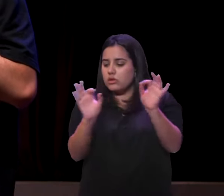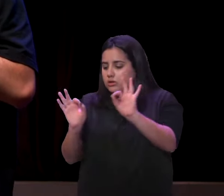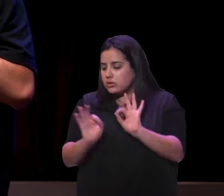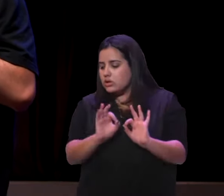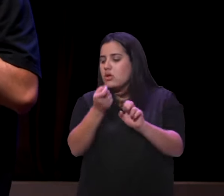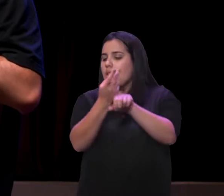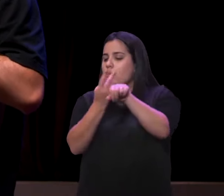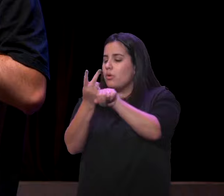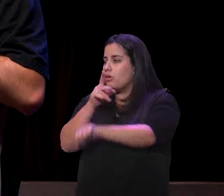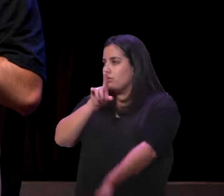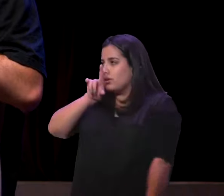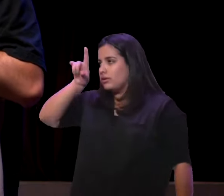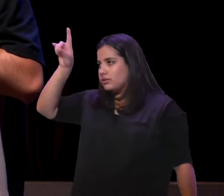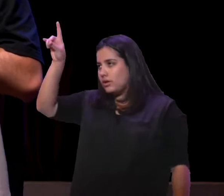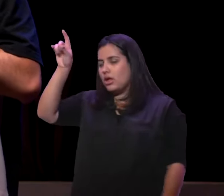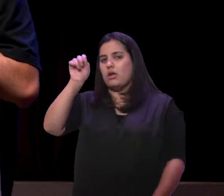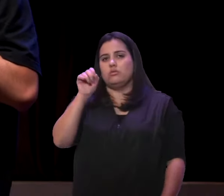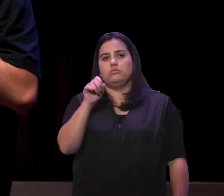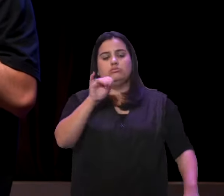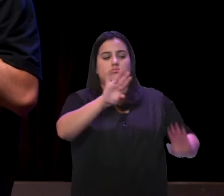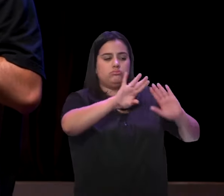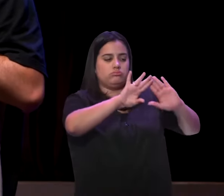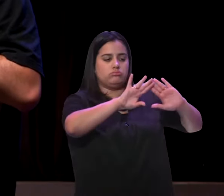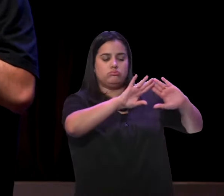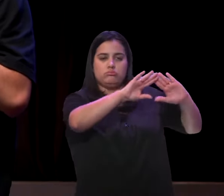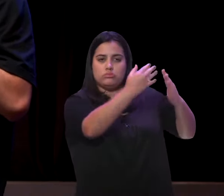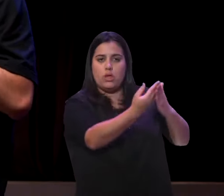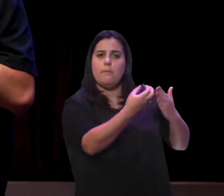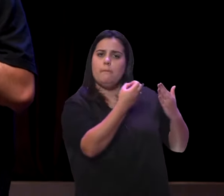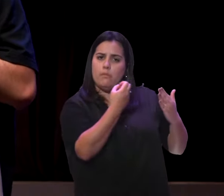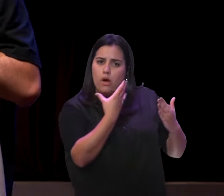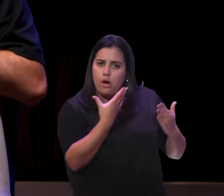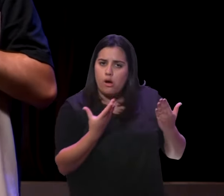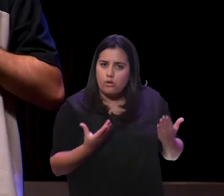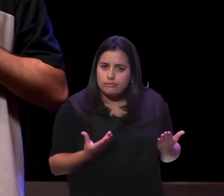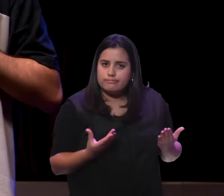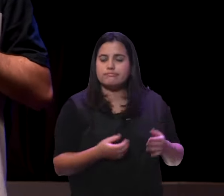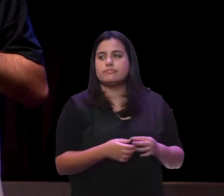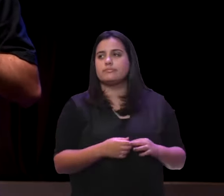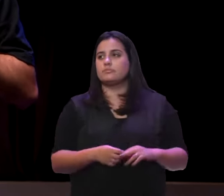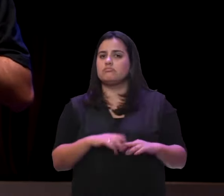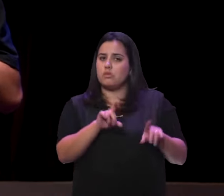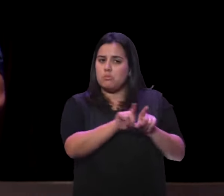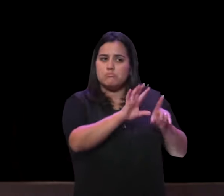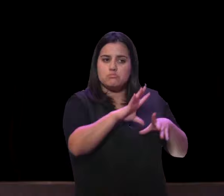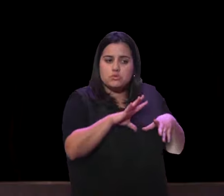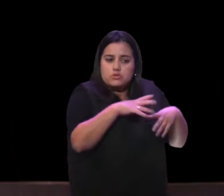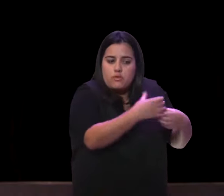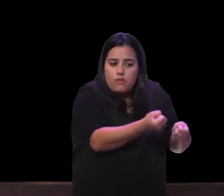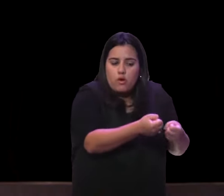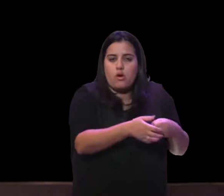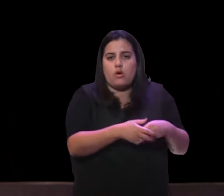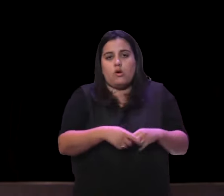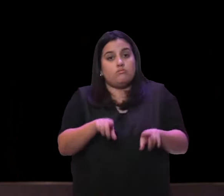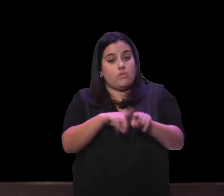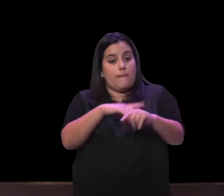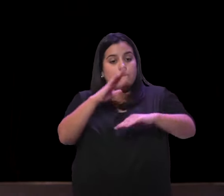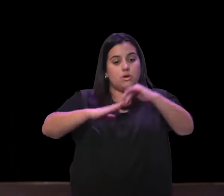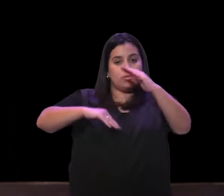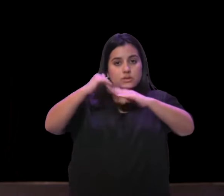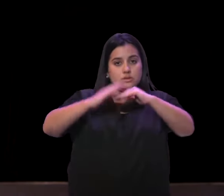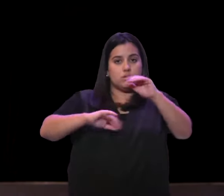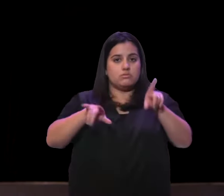buscando a Deus, indo bem no colégio, e quando indo mal, se esforçando para ir melhor, depois arranjando profissão,